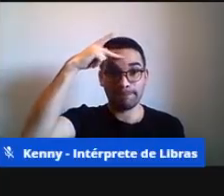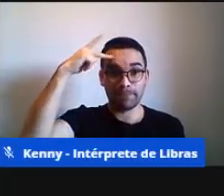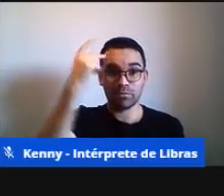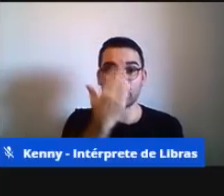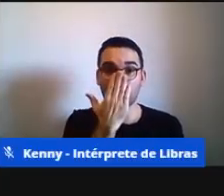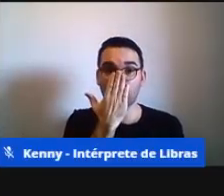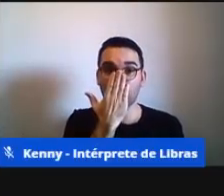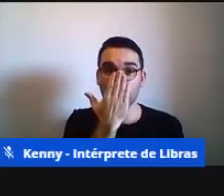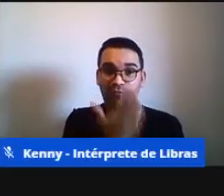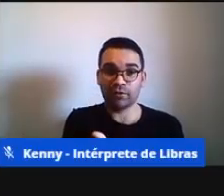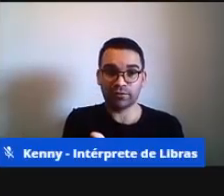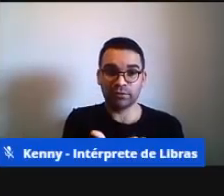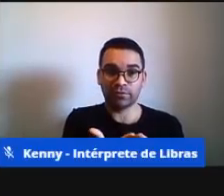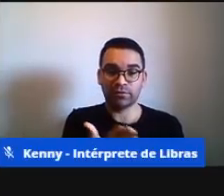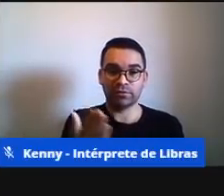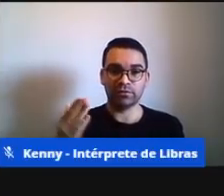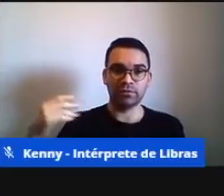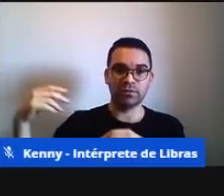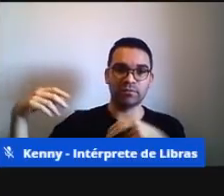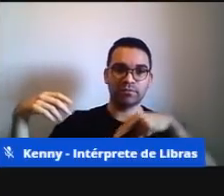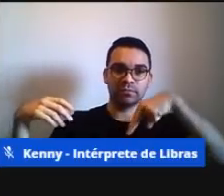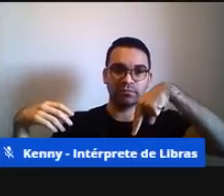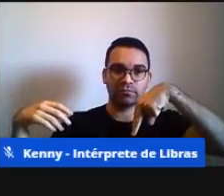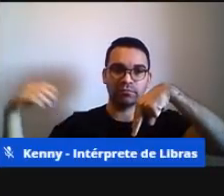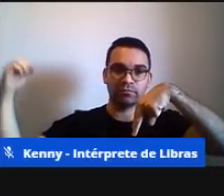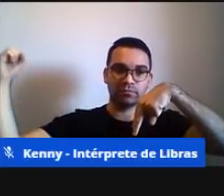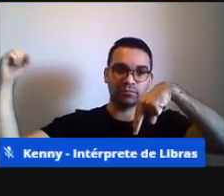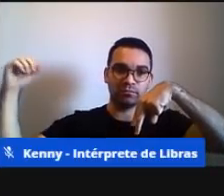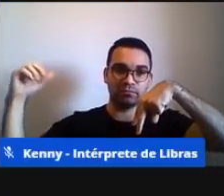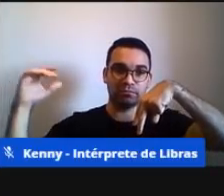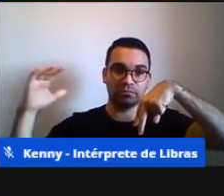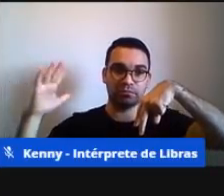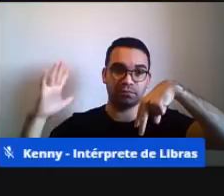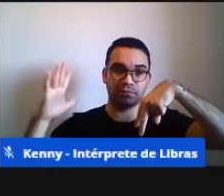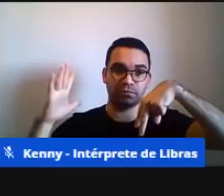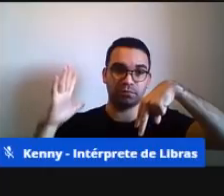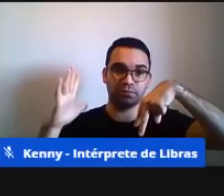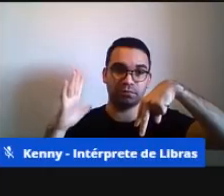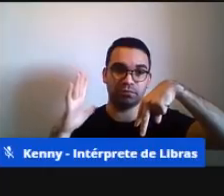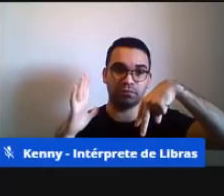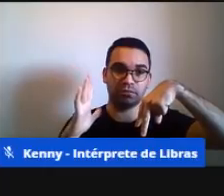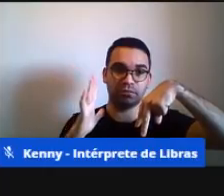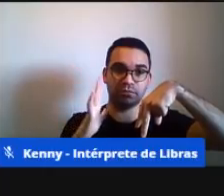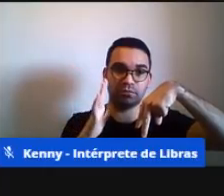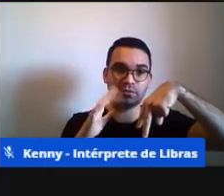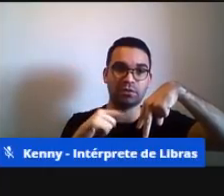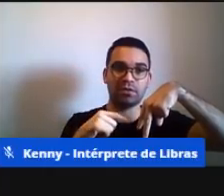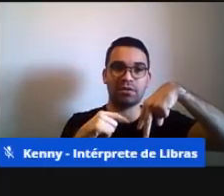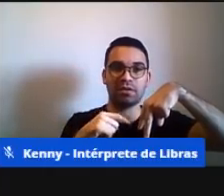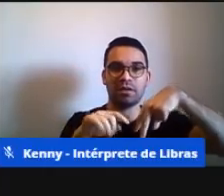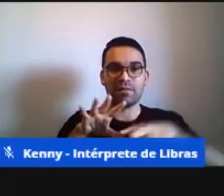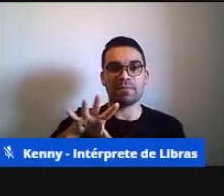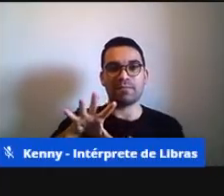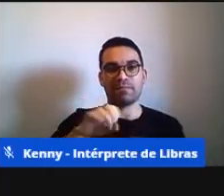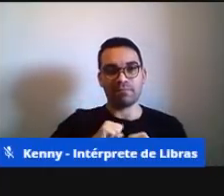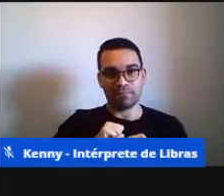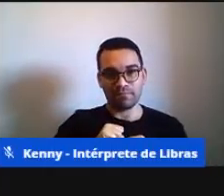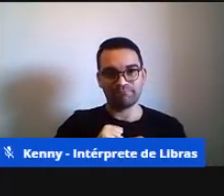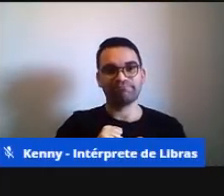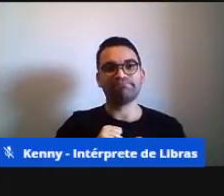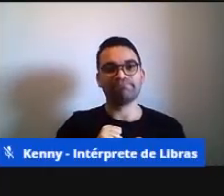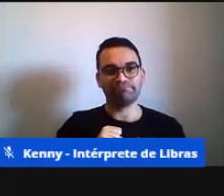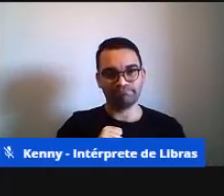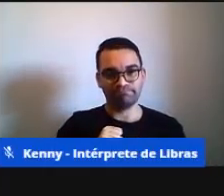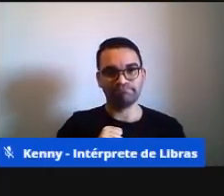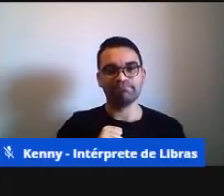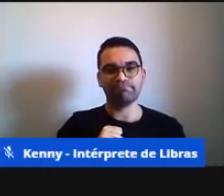Covid, a partícula ela vai conseguir andar mais do que 1,5 metro. Vai conseguir ser